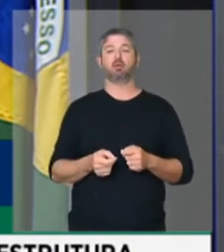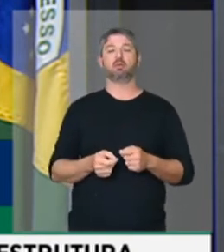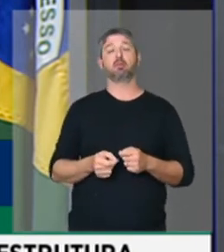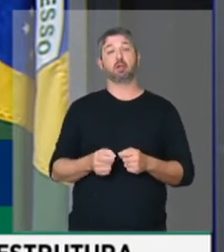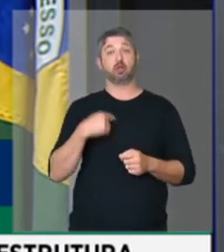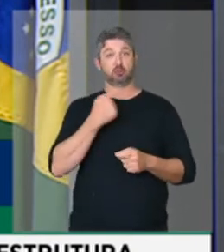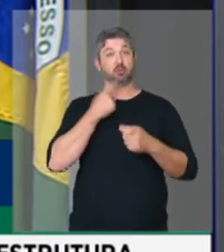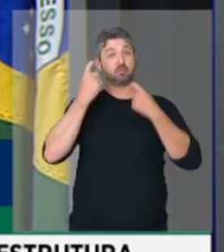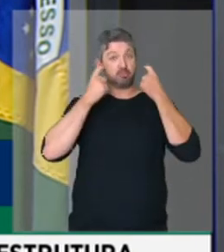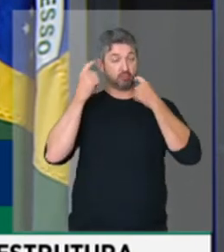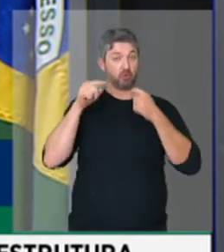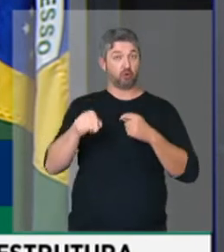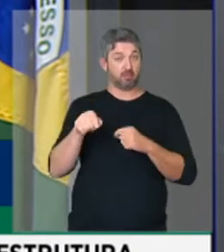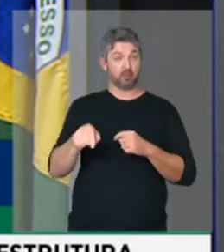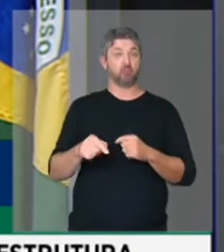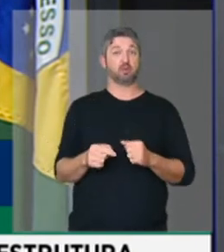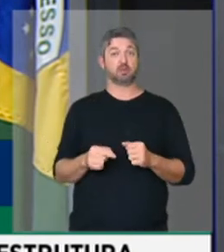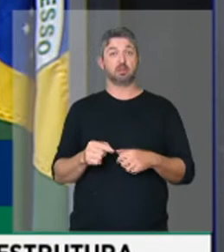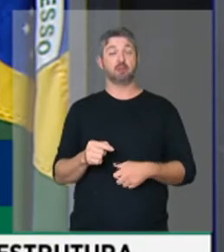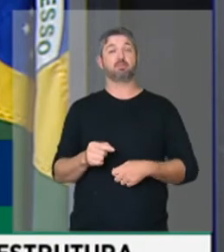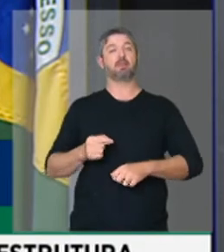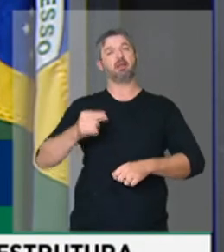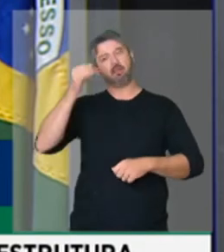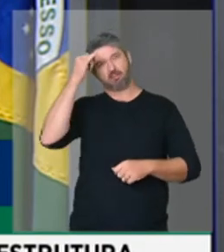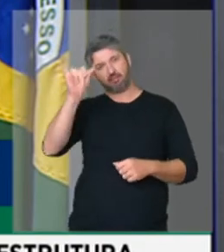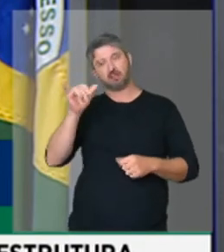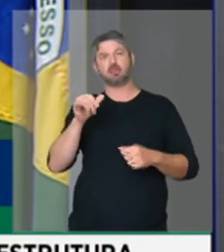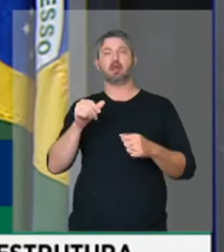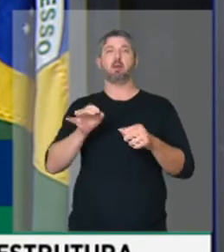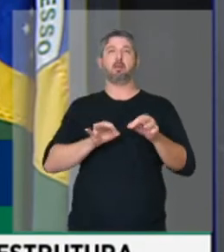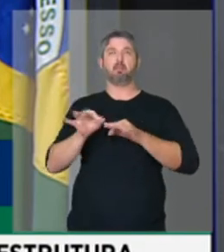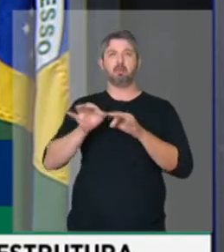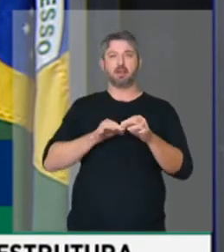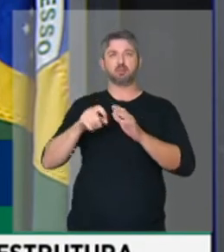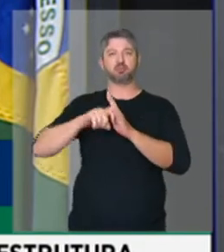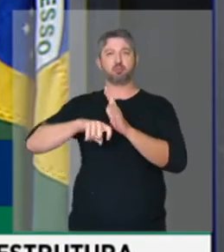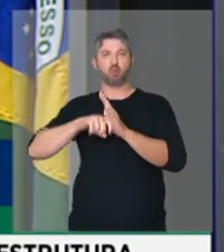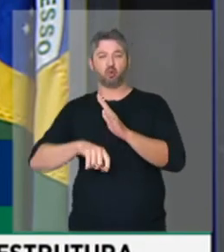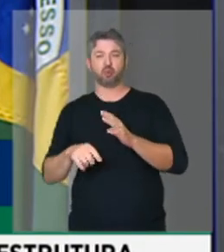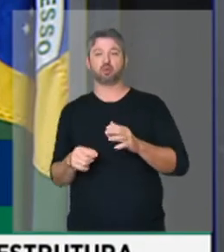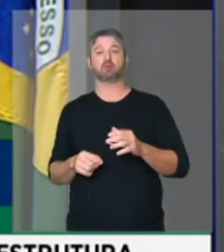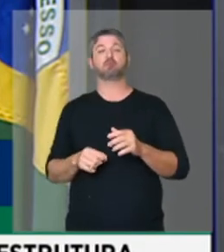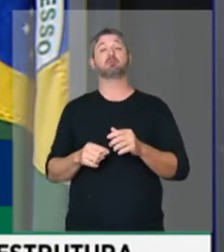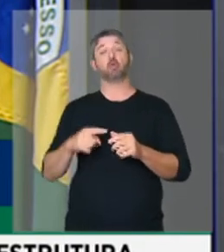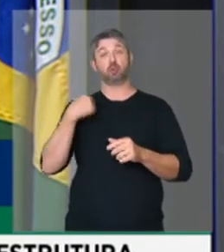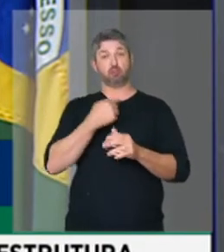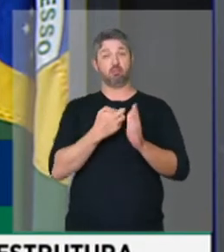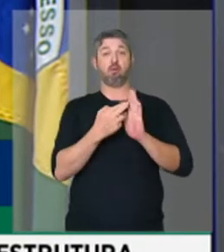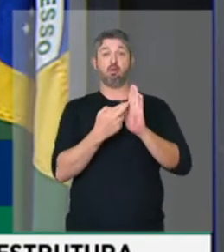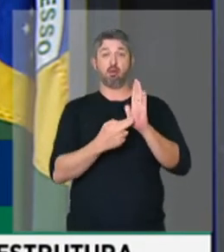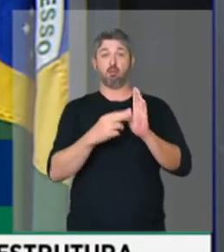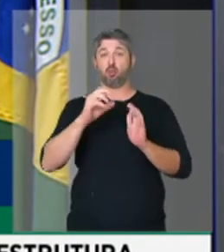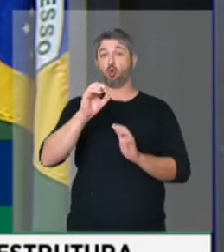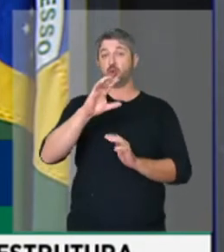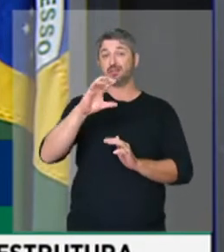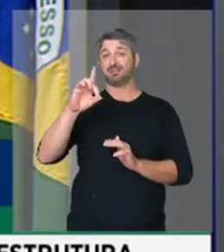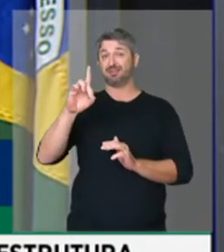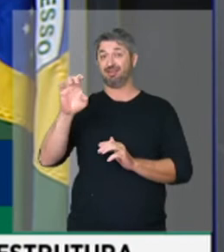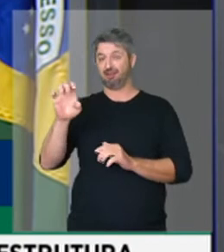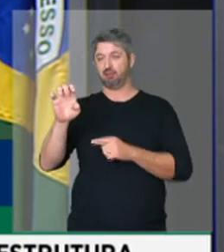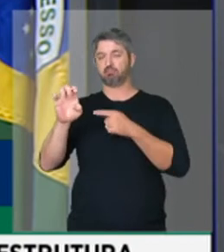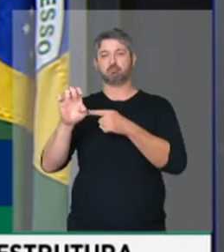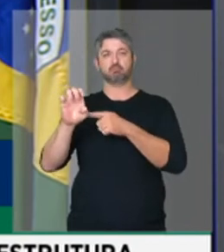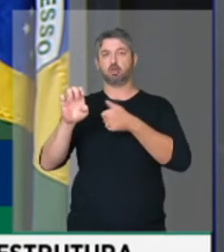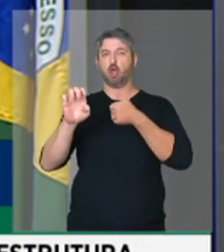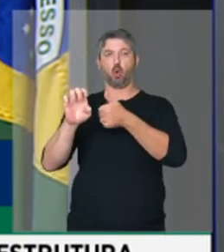nos preocupamos, para evitar qualquer tipo de planejamento tributário, seguimos normas da OCDE para que isso